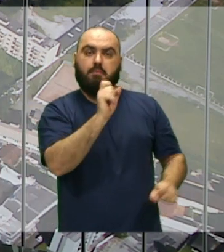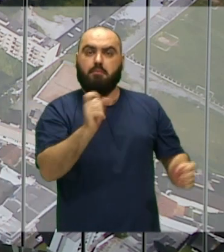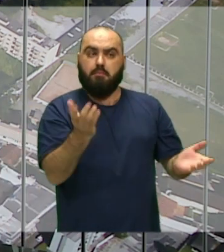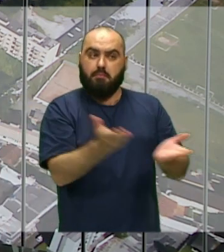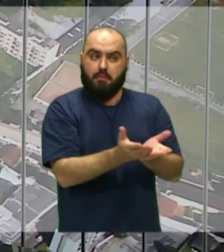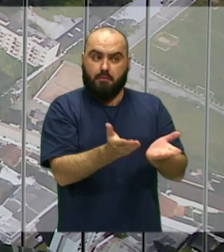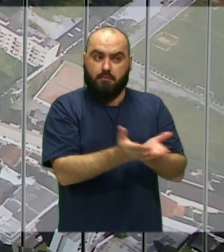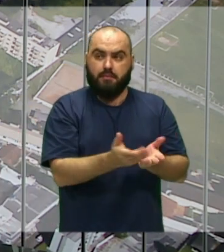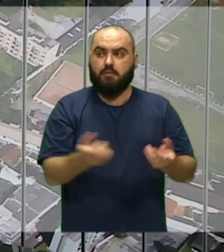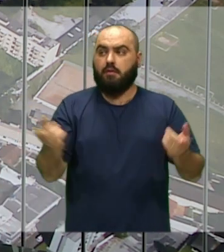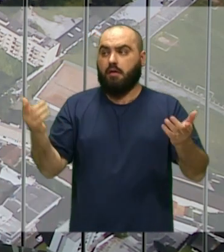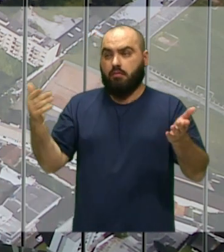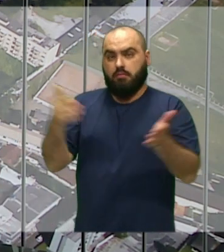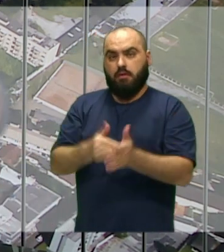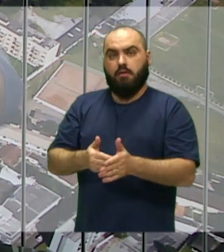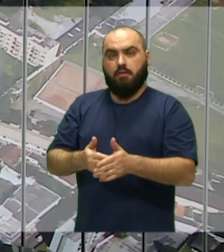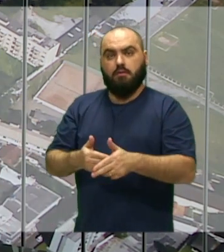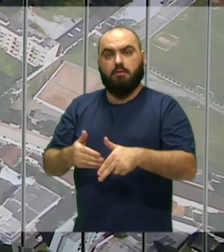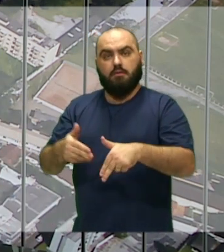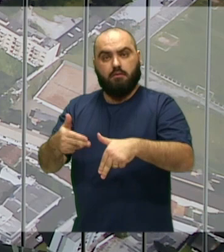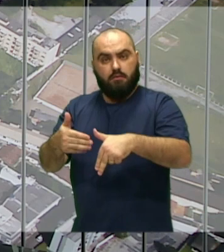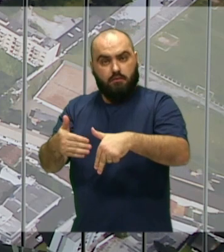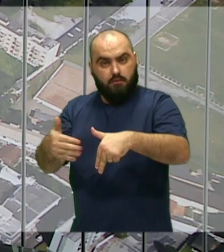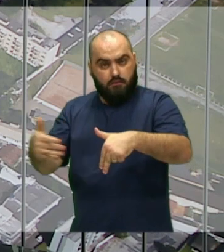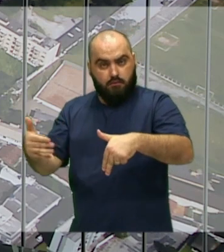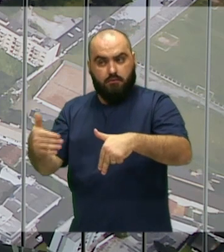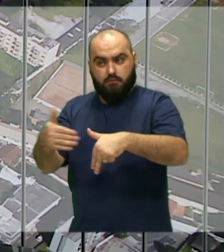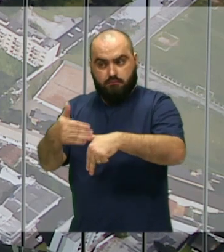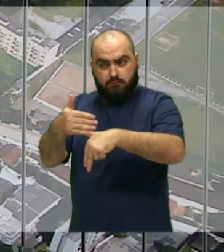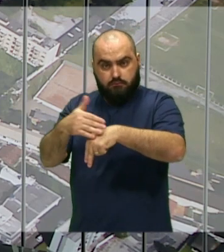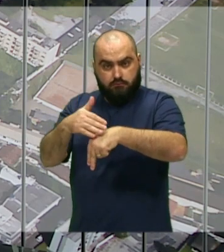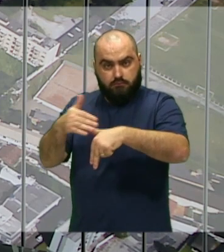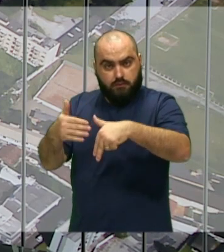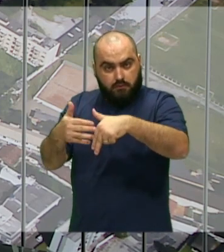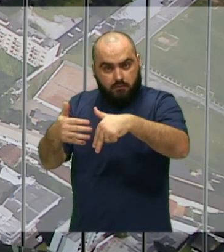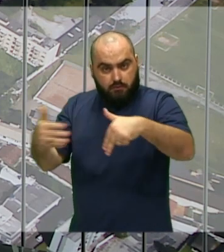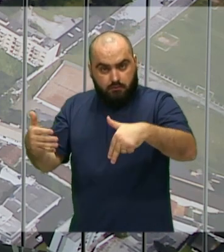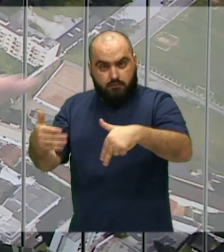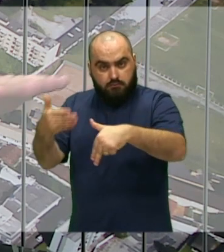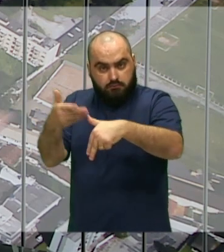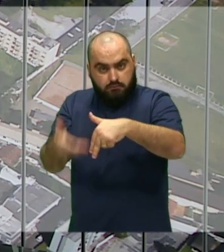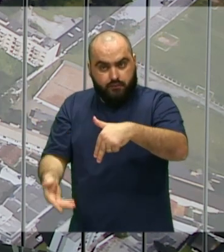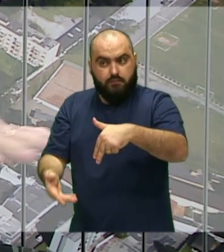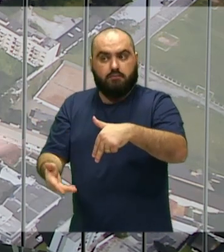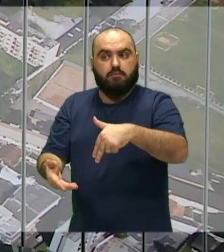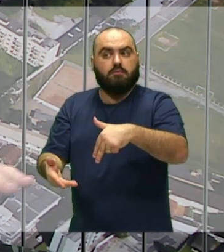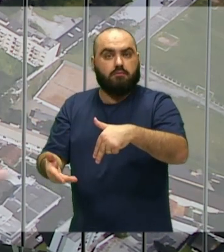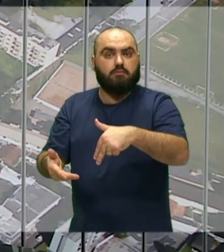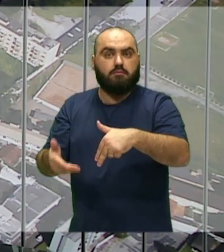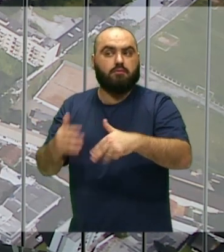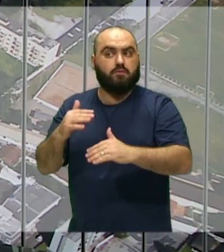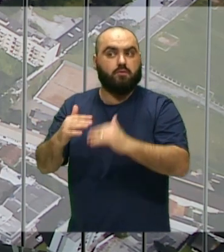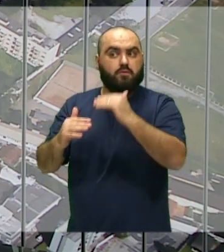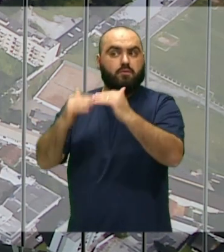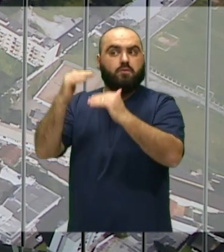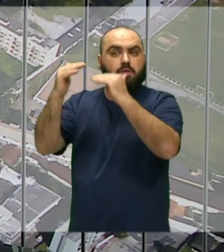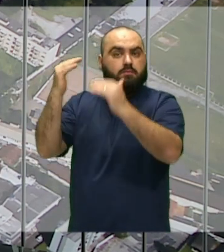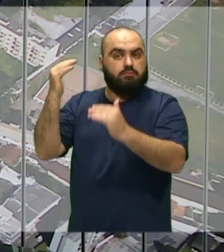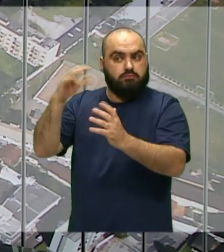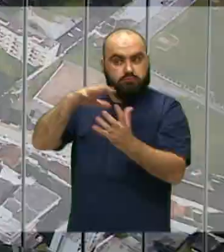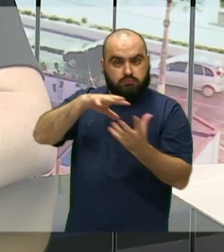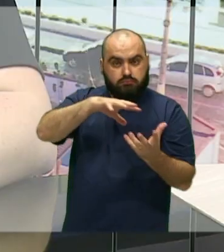gênero né são são coisas que que no fundo acabam complementando pro desenvolv sustentável mas que tem ações específicas né sim